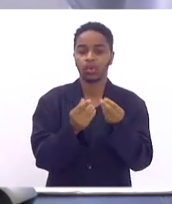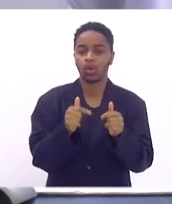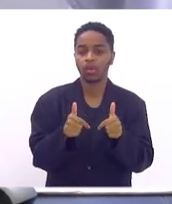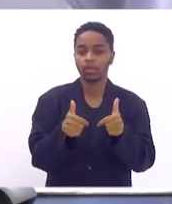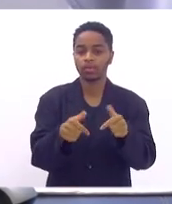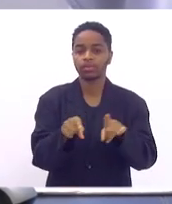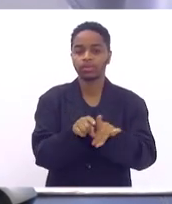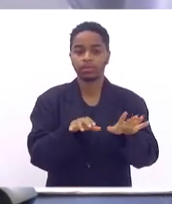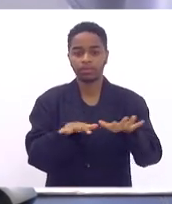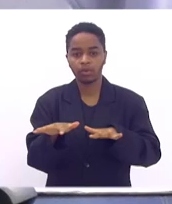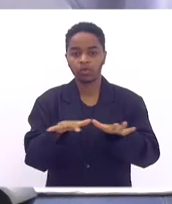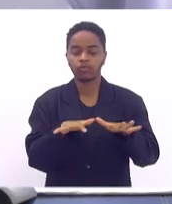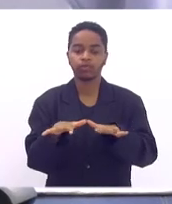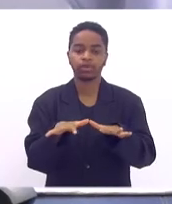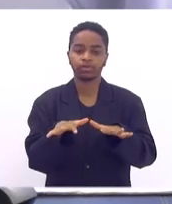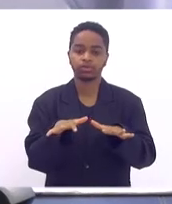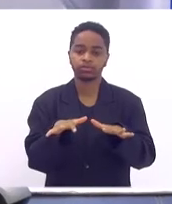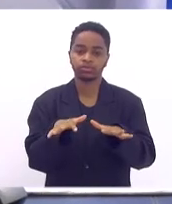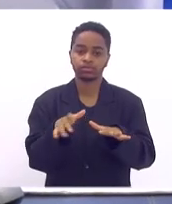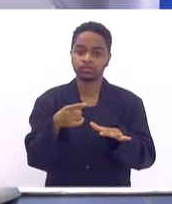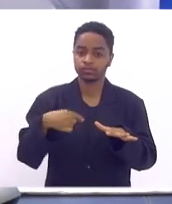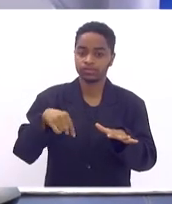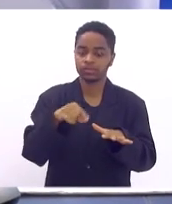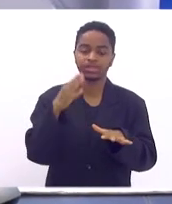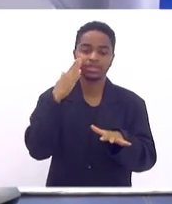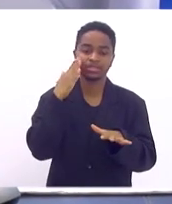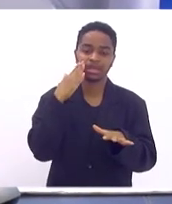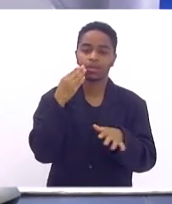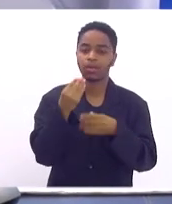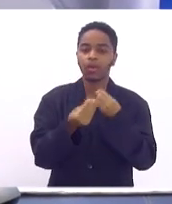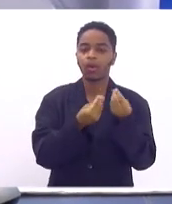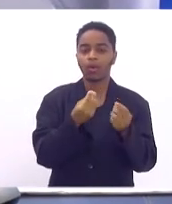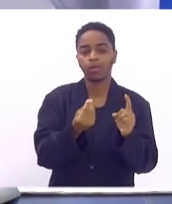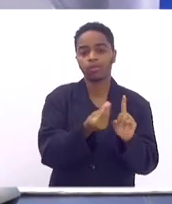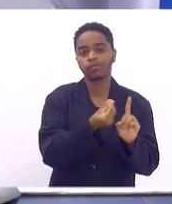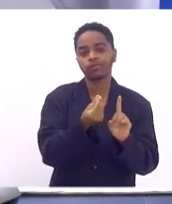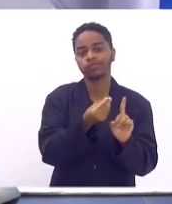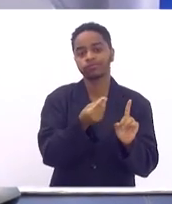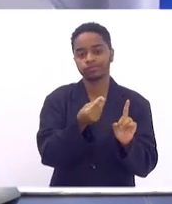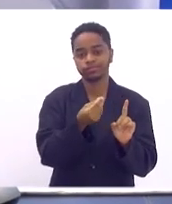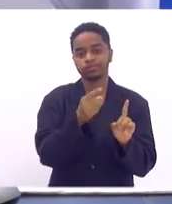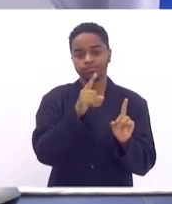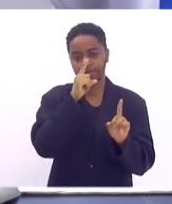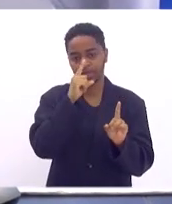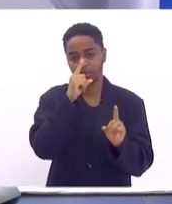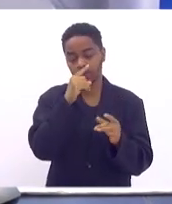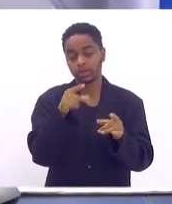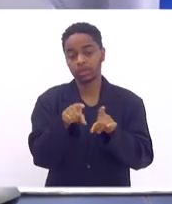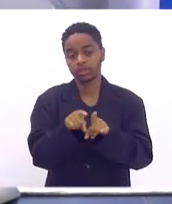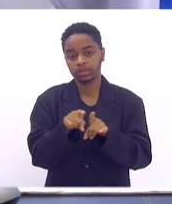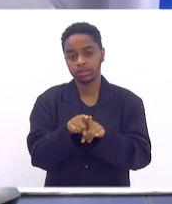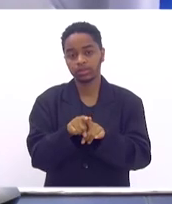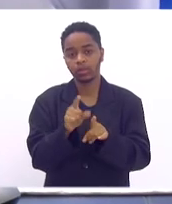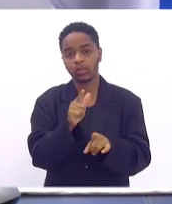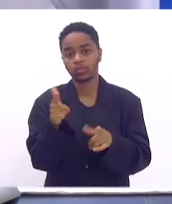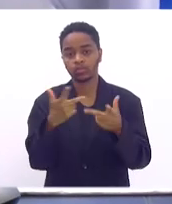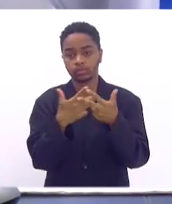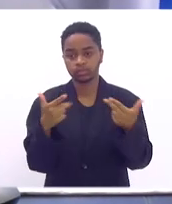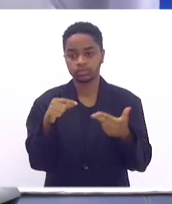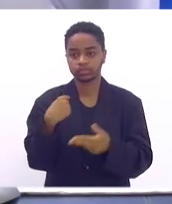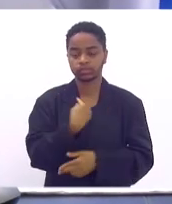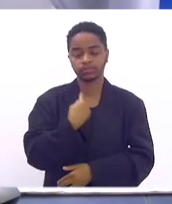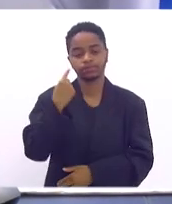e dos movimentos, né, que você vê o tamanho da vulnerabilidade. E quando, acho que esse também é outra coisa que a cabeça da gente